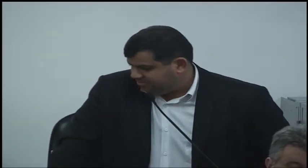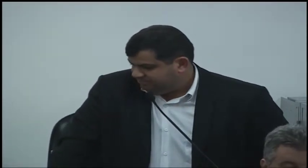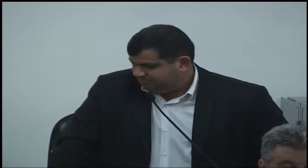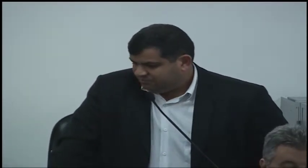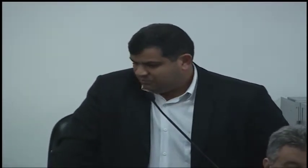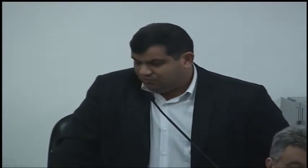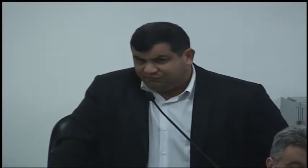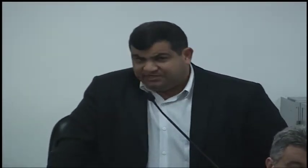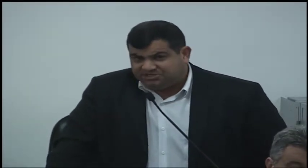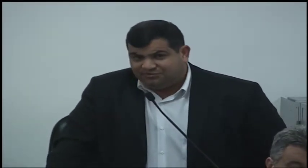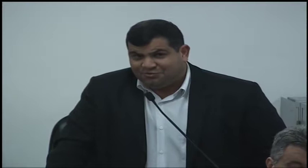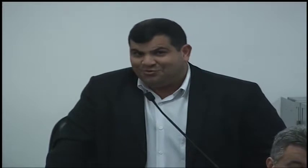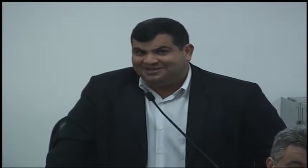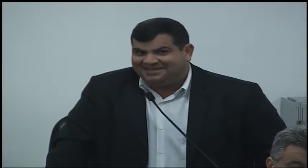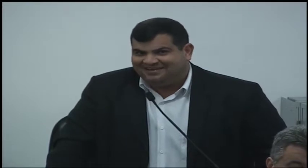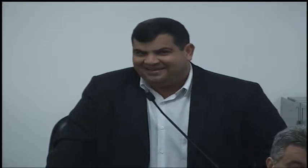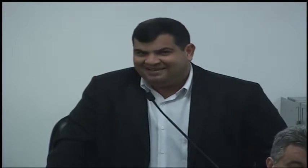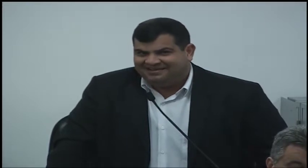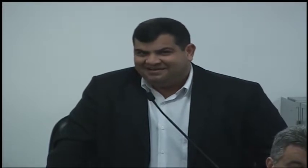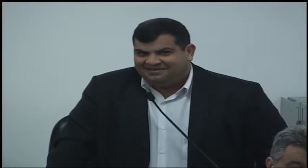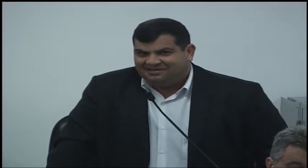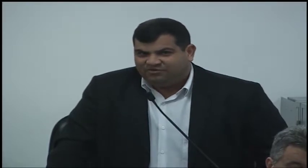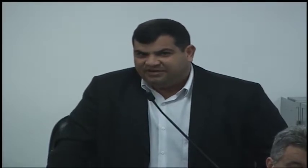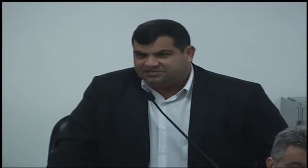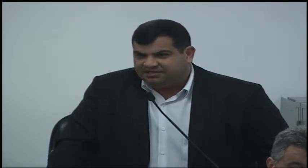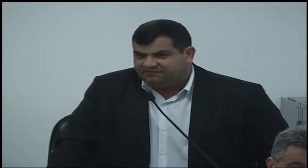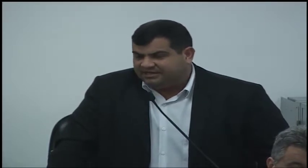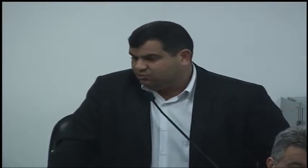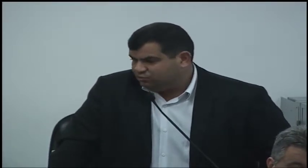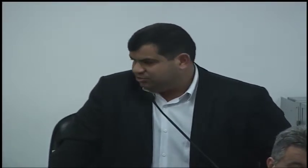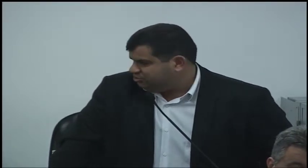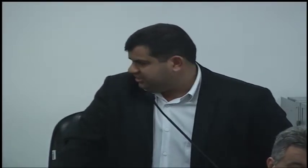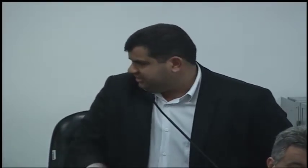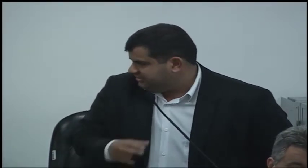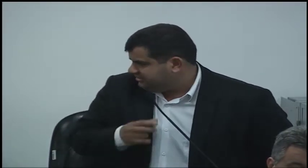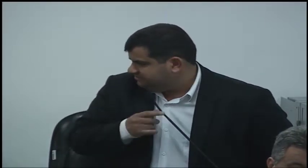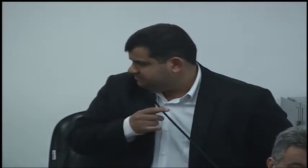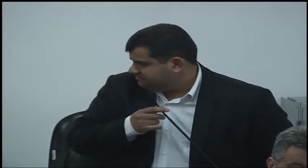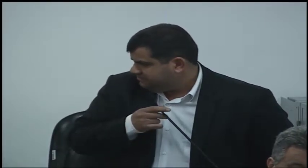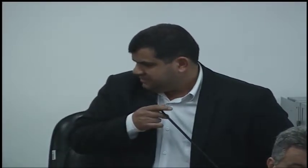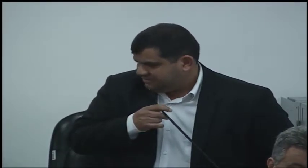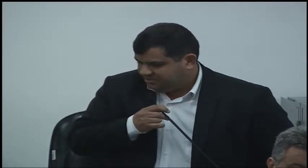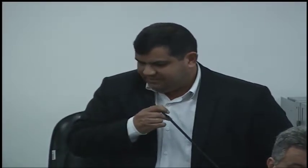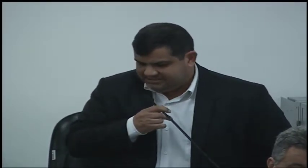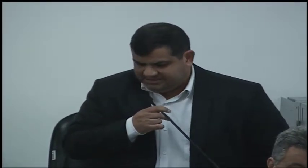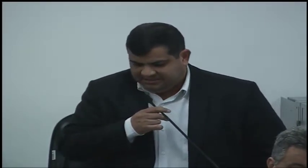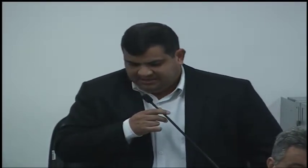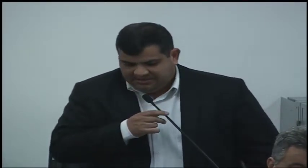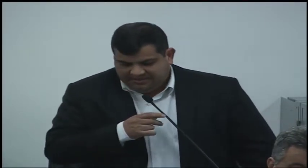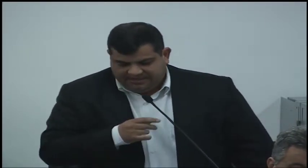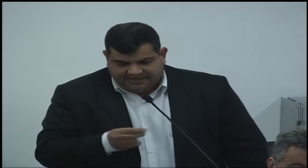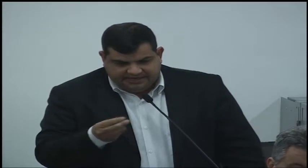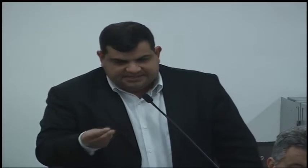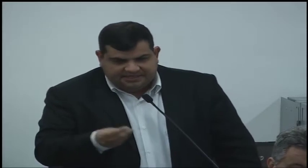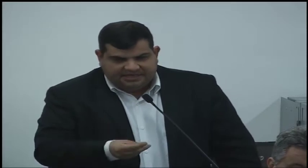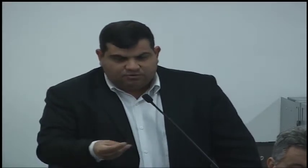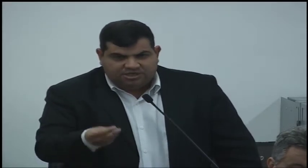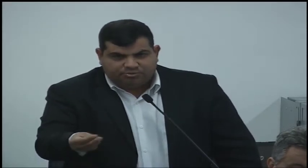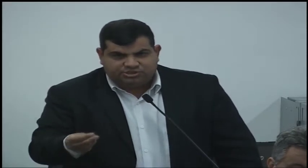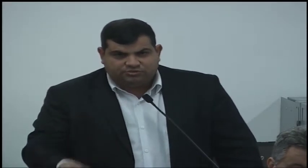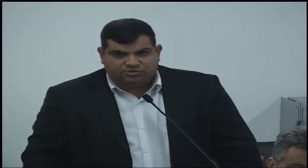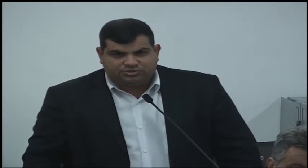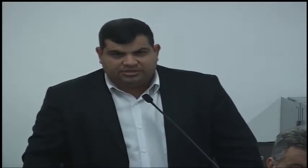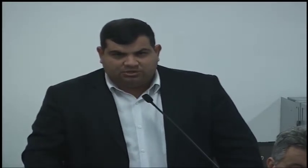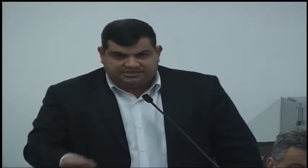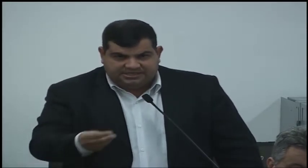cecap como feijão e com ronney lá e eu vejo que vai todo tipo de criança então assim a criança que está com o